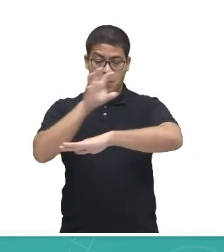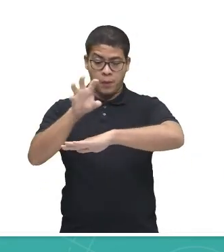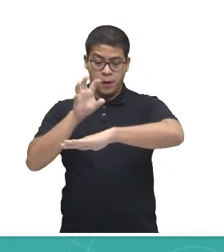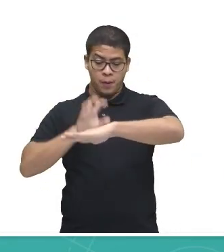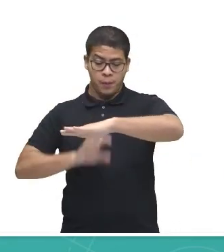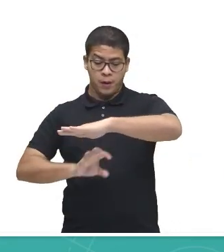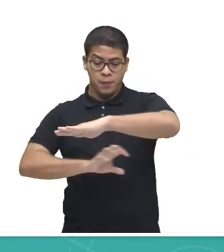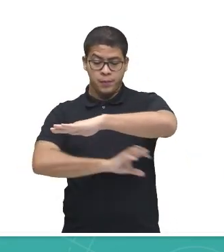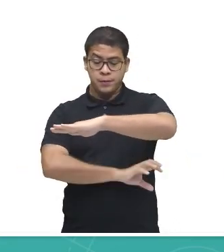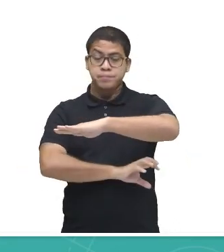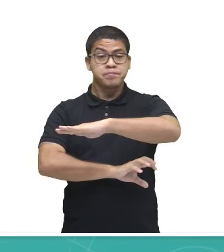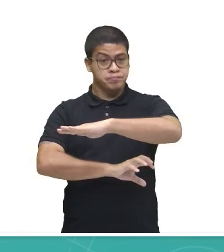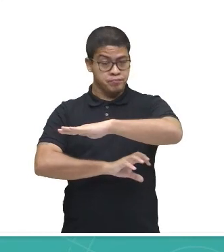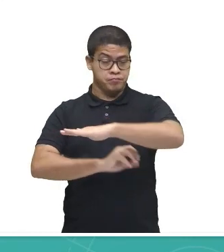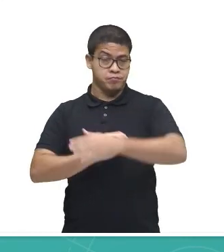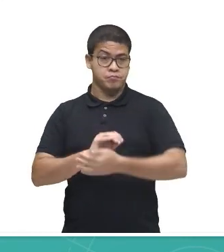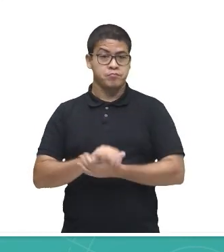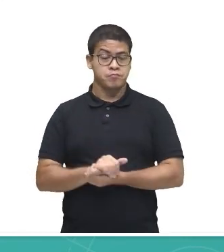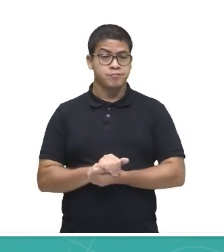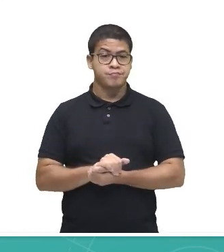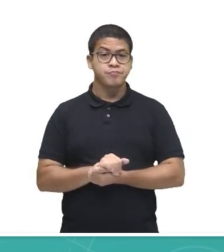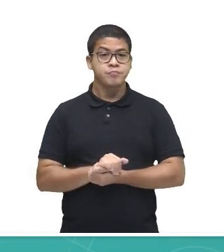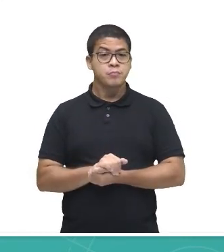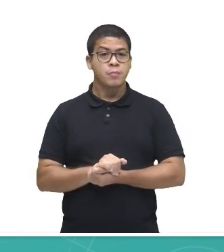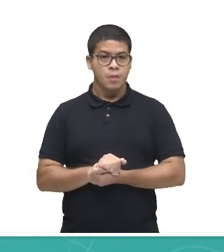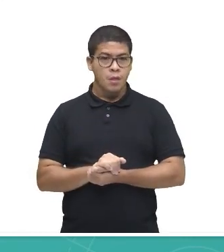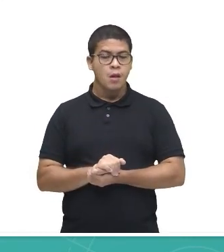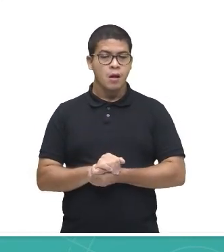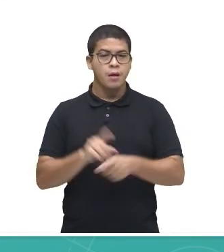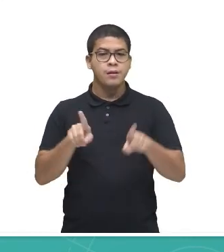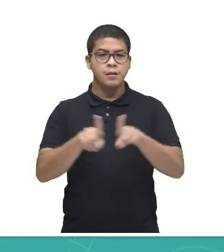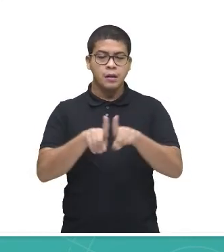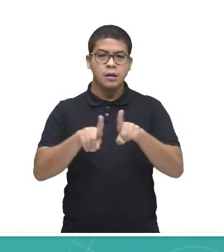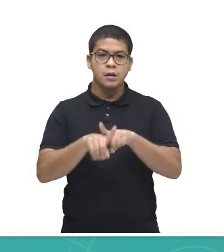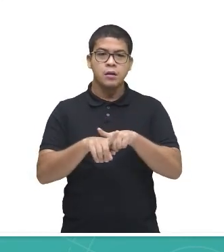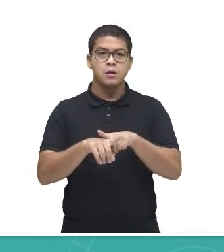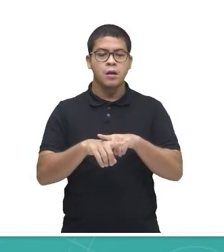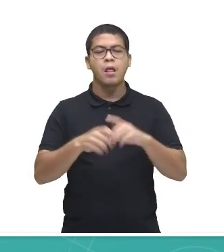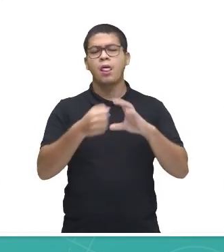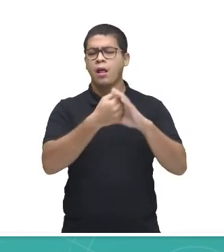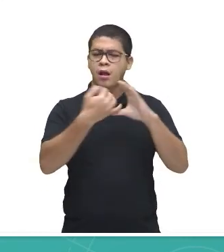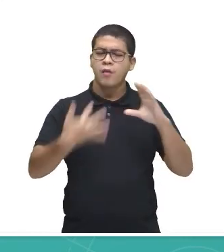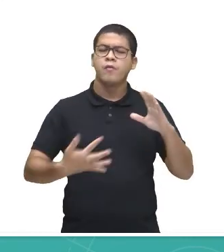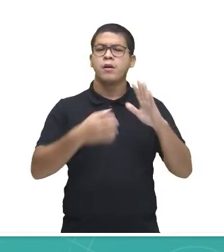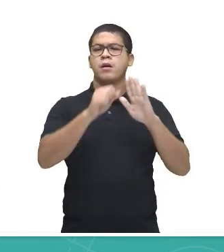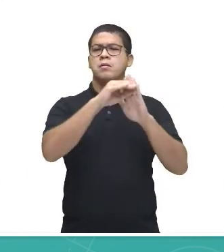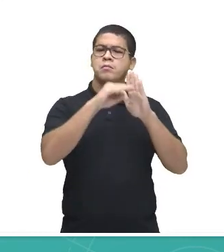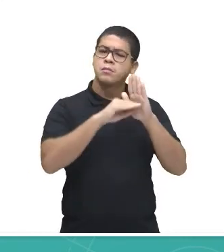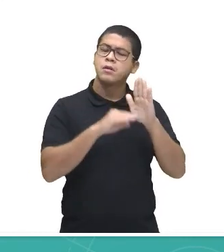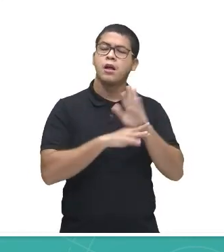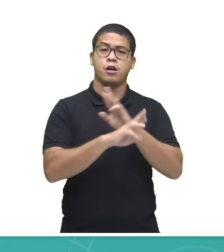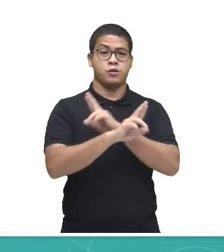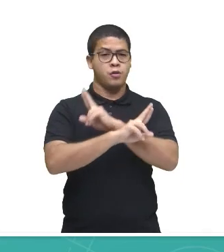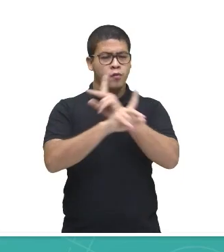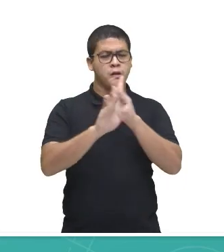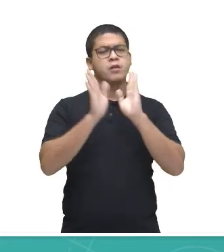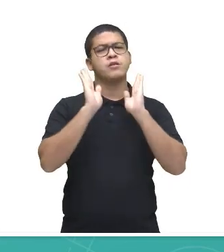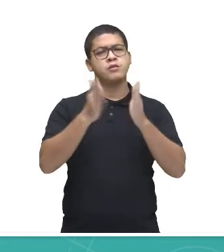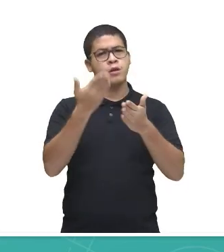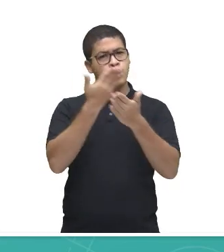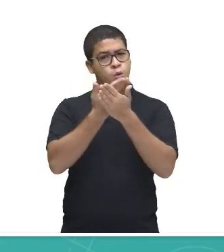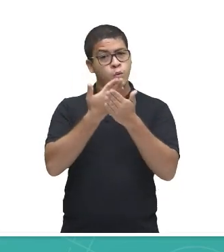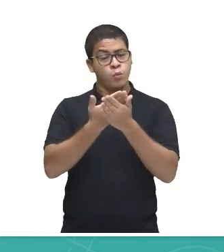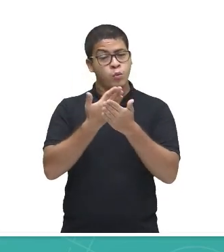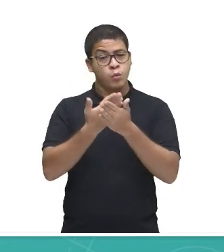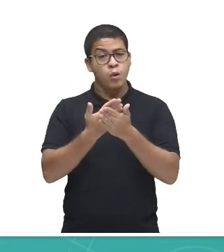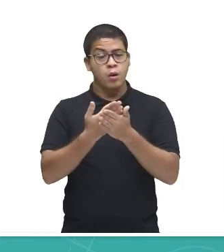esses quatro ângulos, eles se classificam em ângulos externos e ângulos internos, que são comparados com as